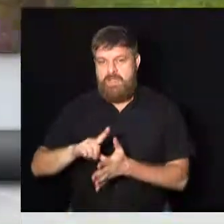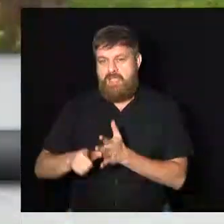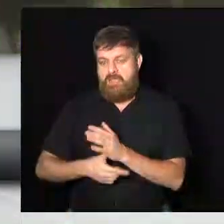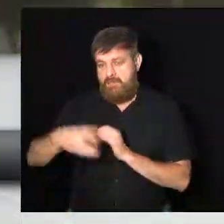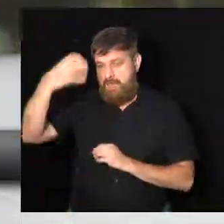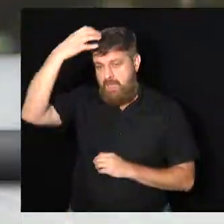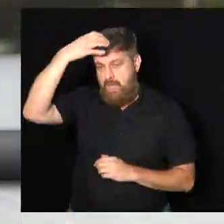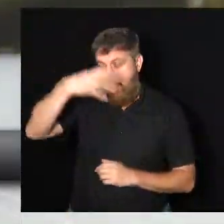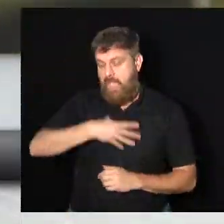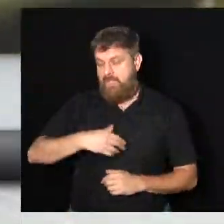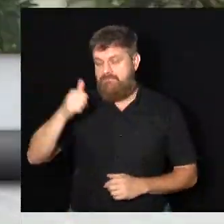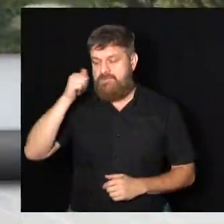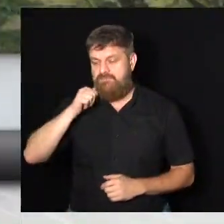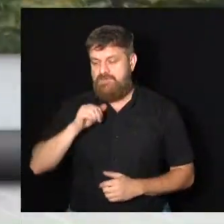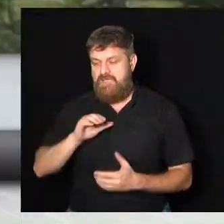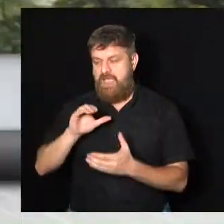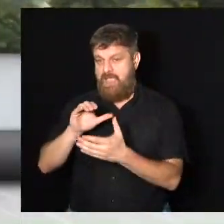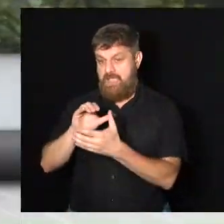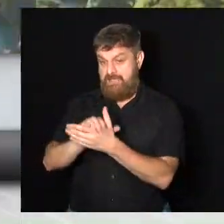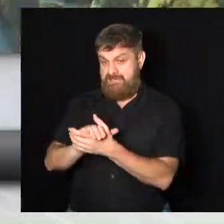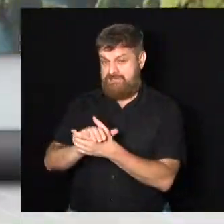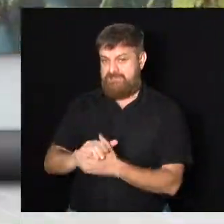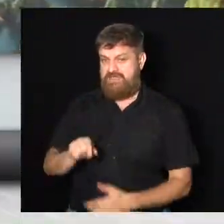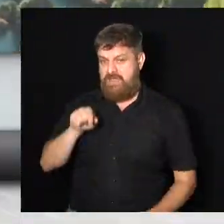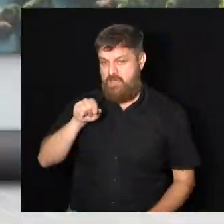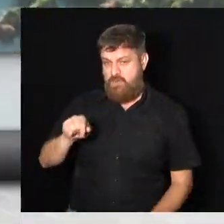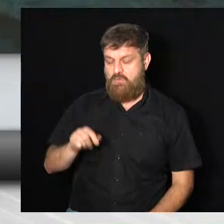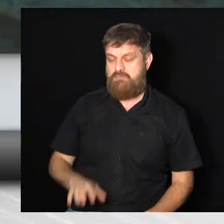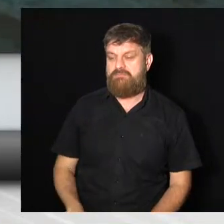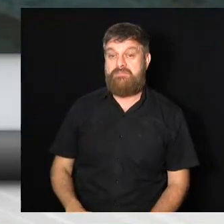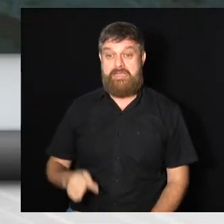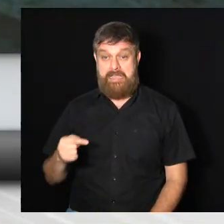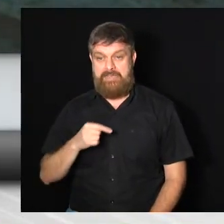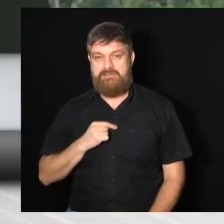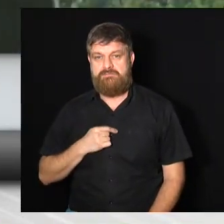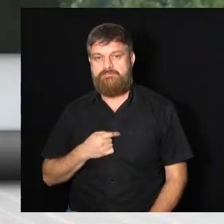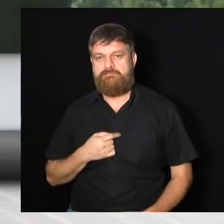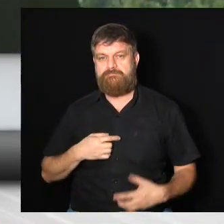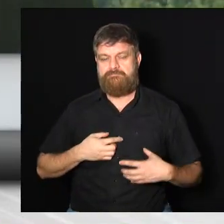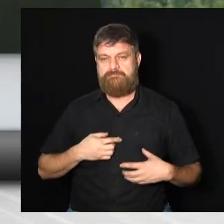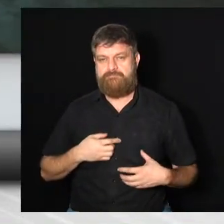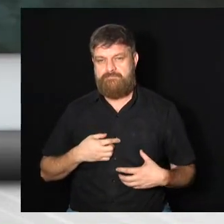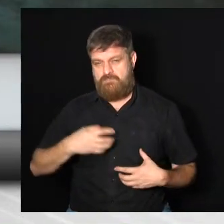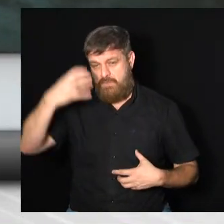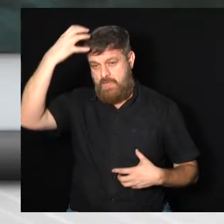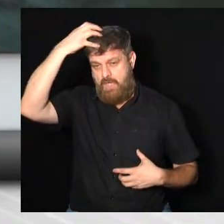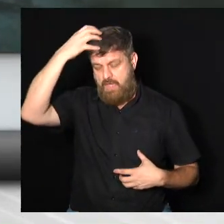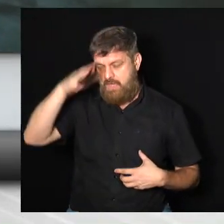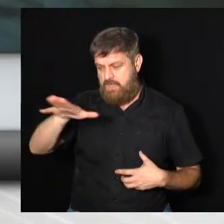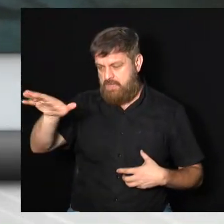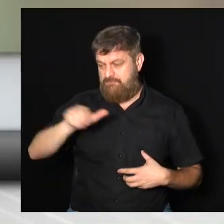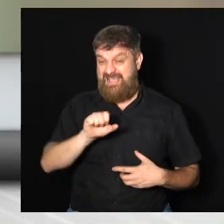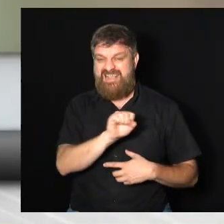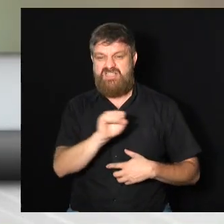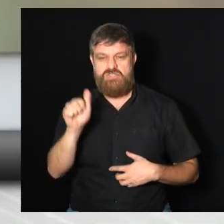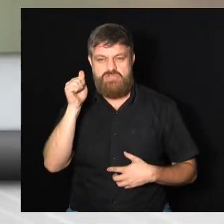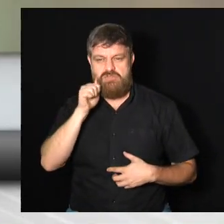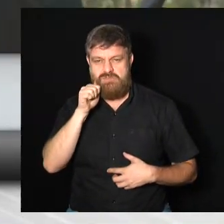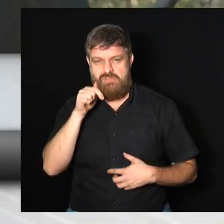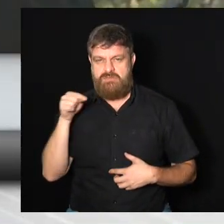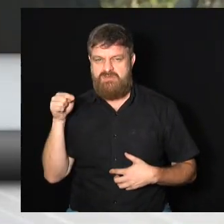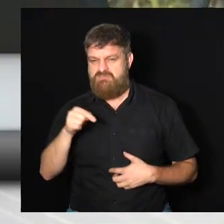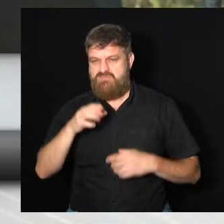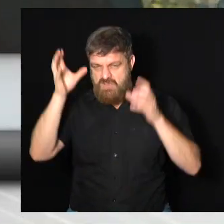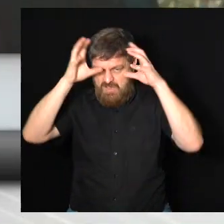princesa Aurora aceitar se casar com o príncipe Philip, ela é acolhida pela rainha, que será sua futura sogra, como se